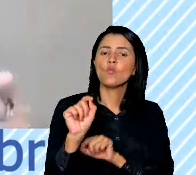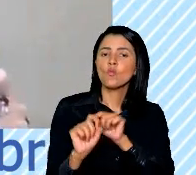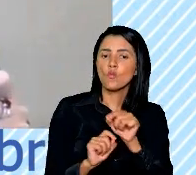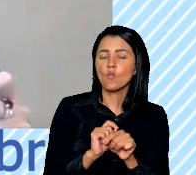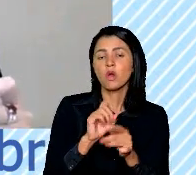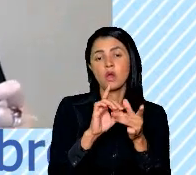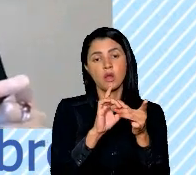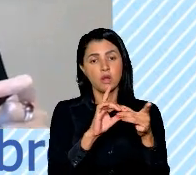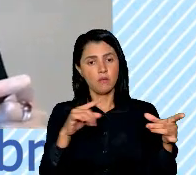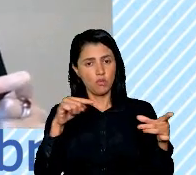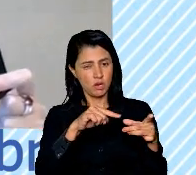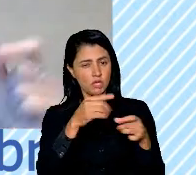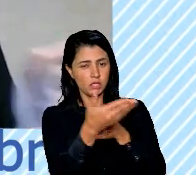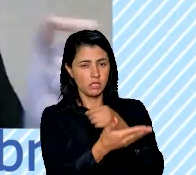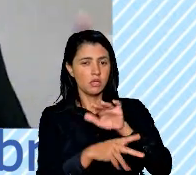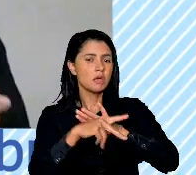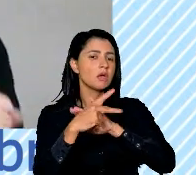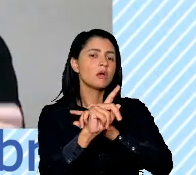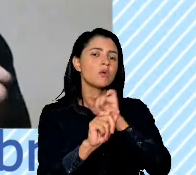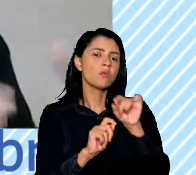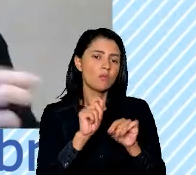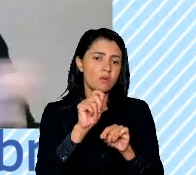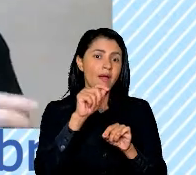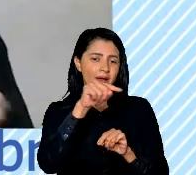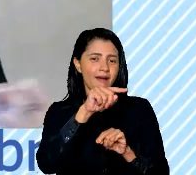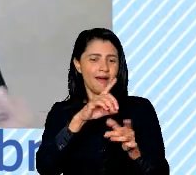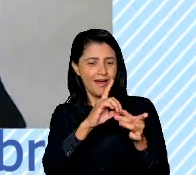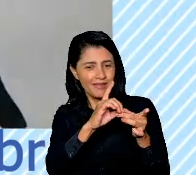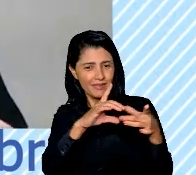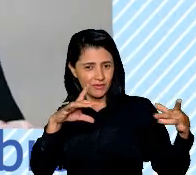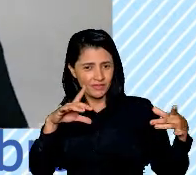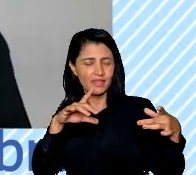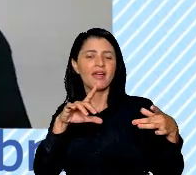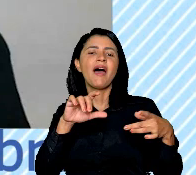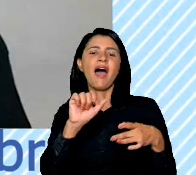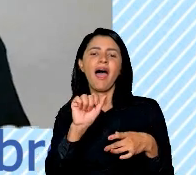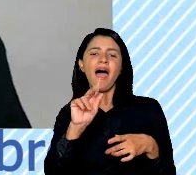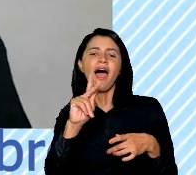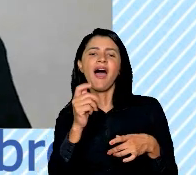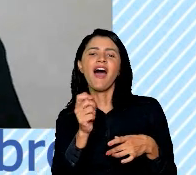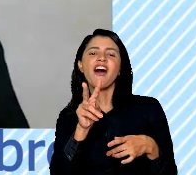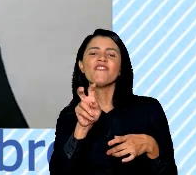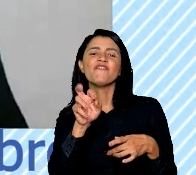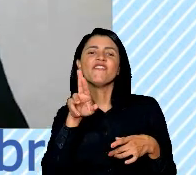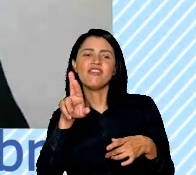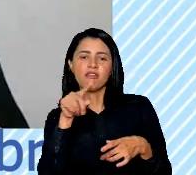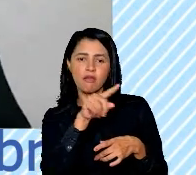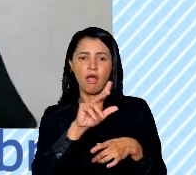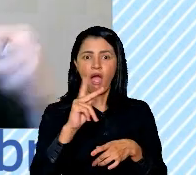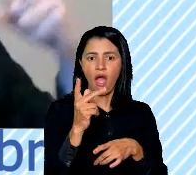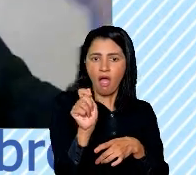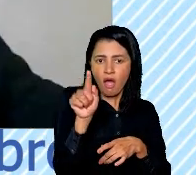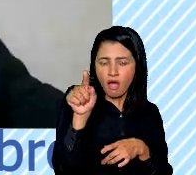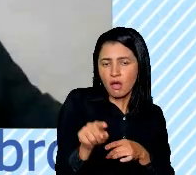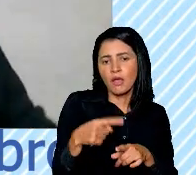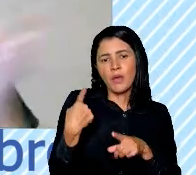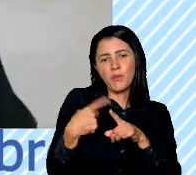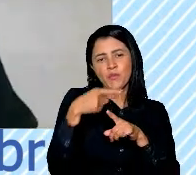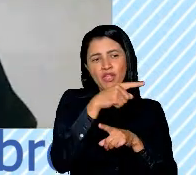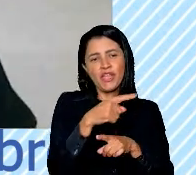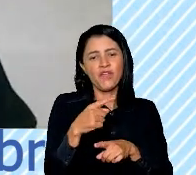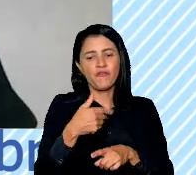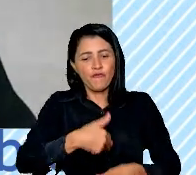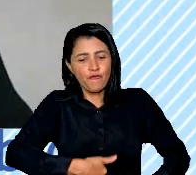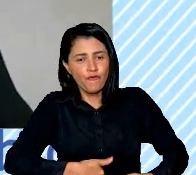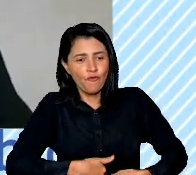democracia, essencialmente, a democracia, do verbo haver, essencialmente, não porque a fome é saciada ou porque os direitos